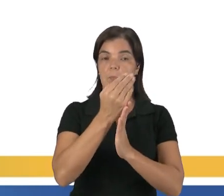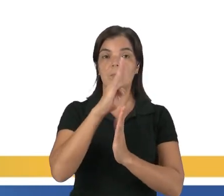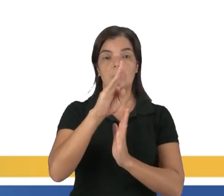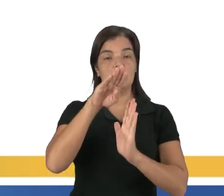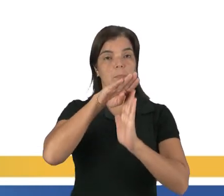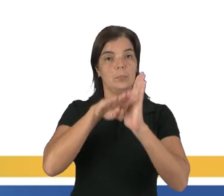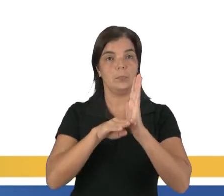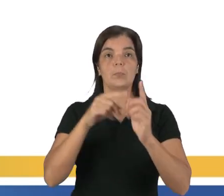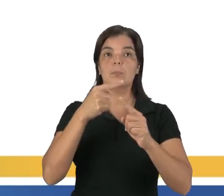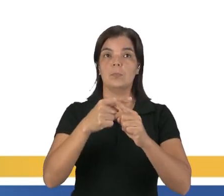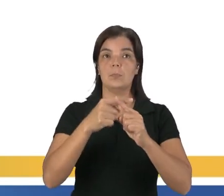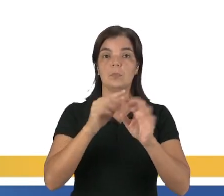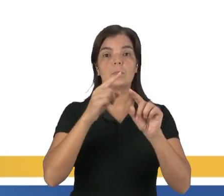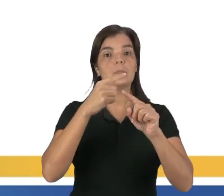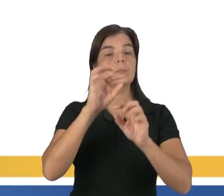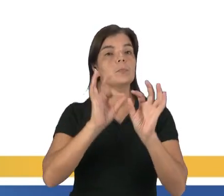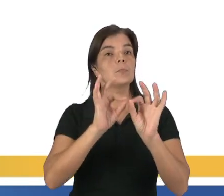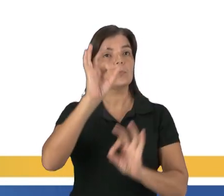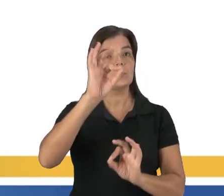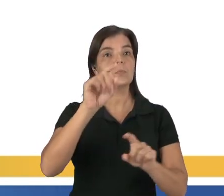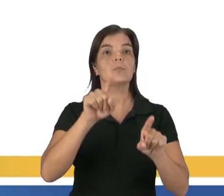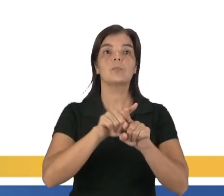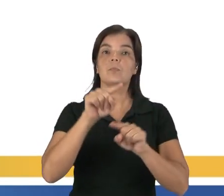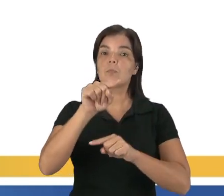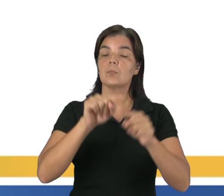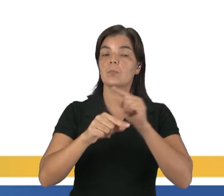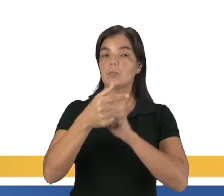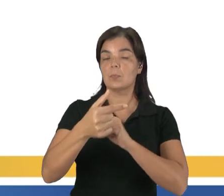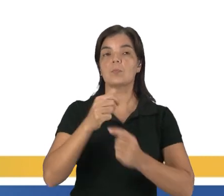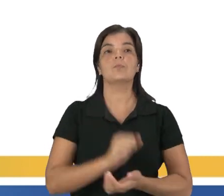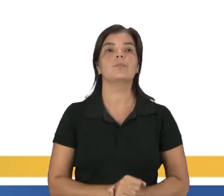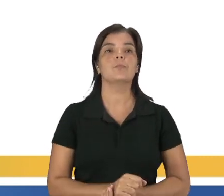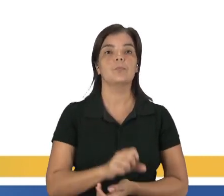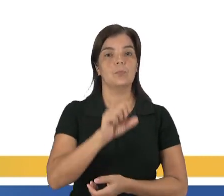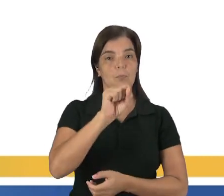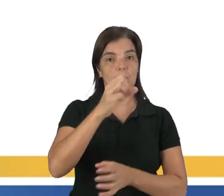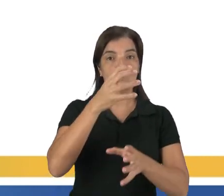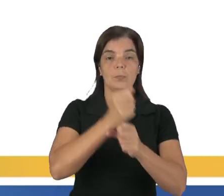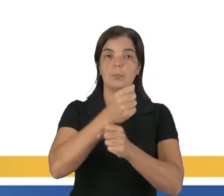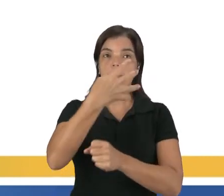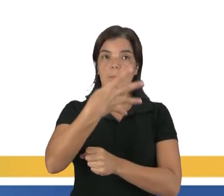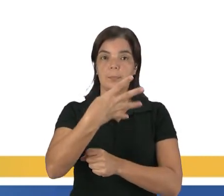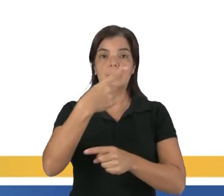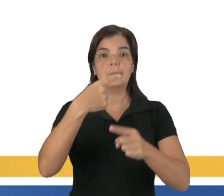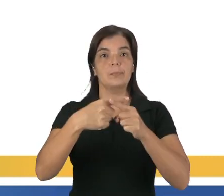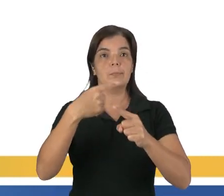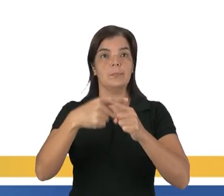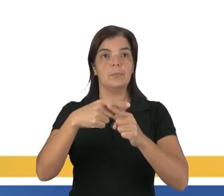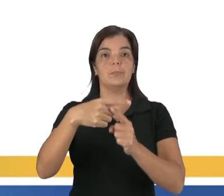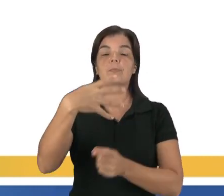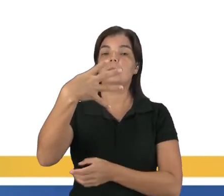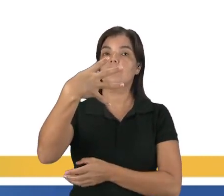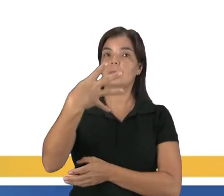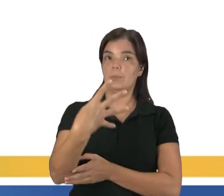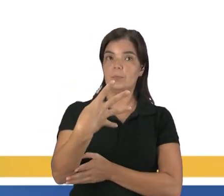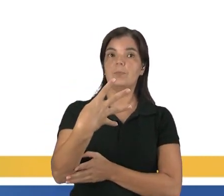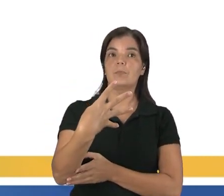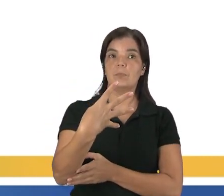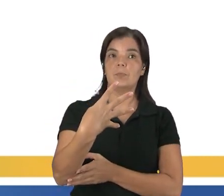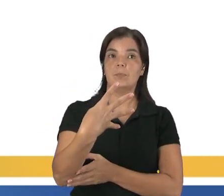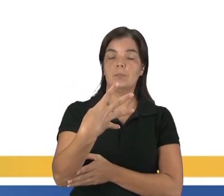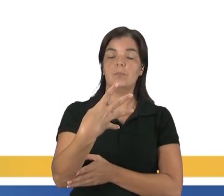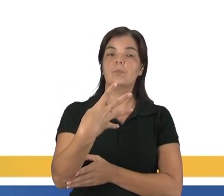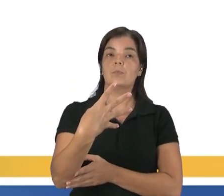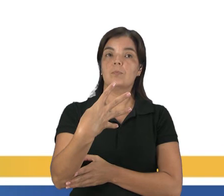base maior vezes a altura dividido por 2. Encaixando cada um vai ficar 8 mais 4. Depois que você somar,